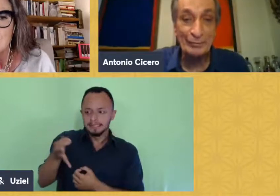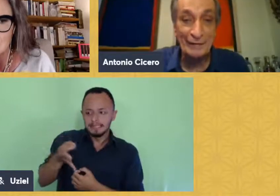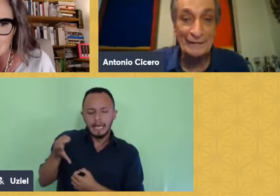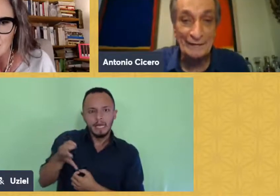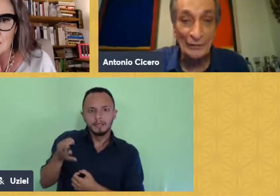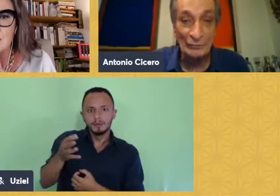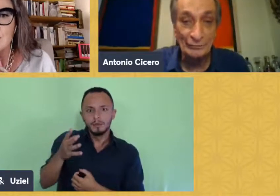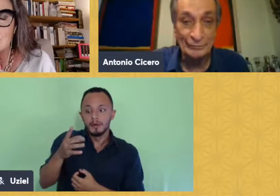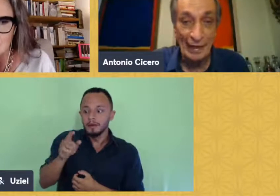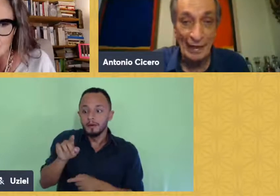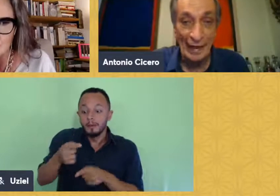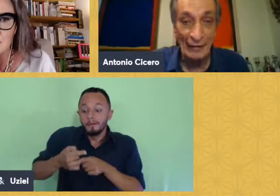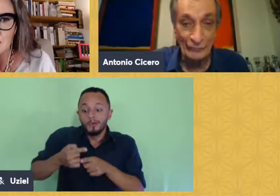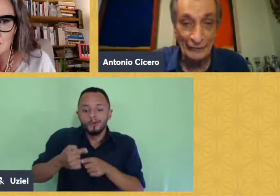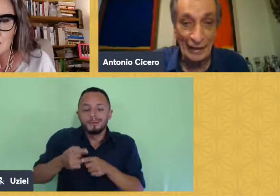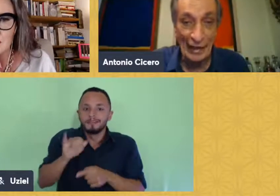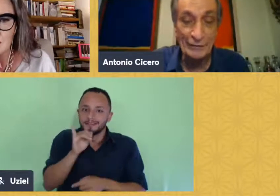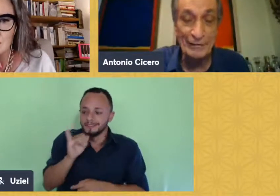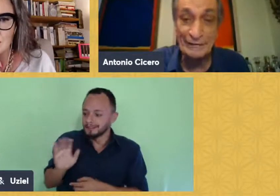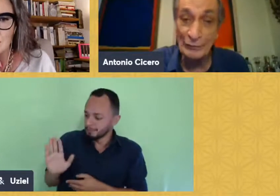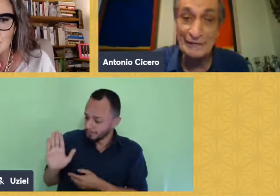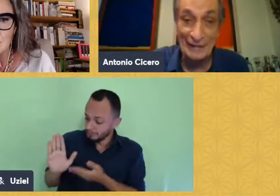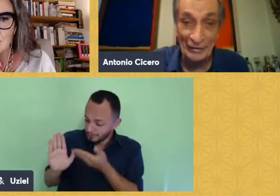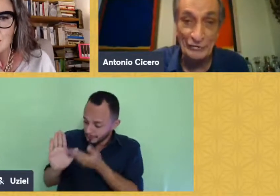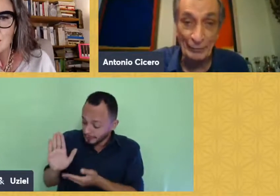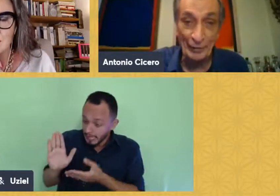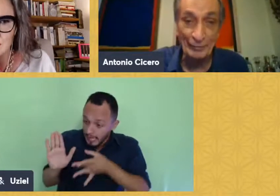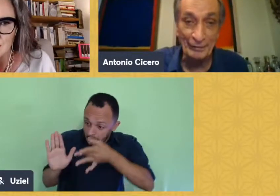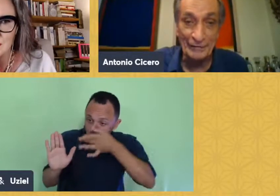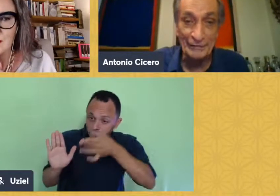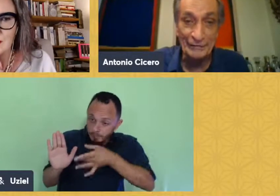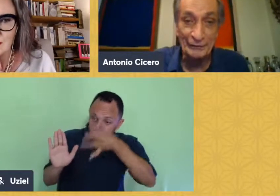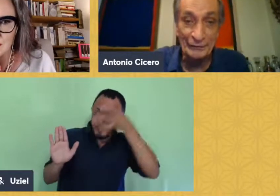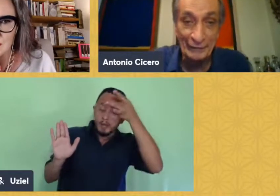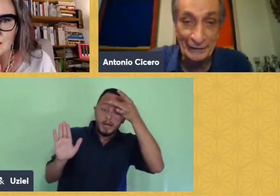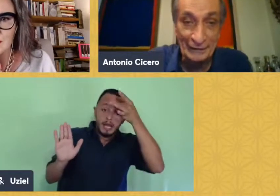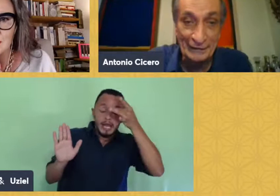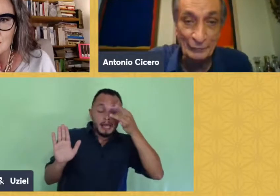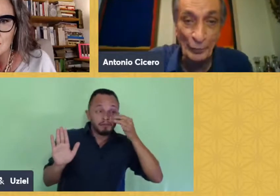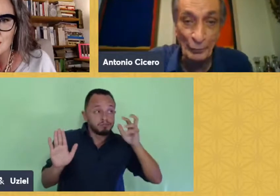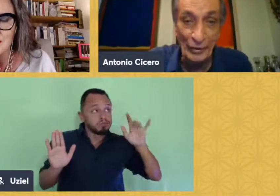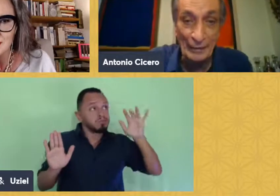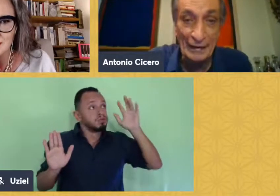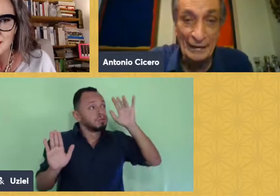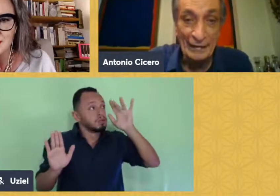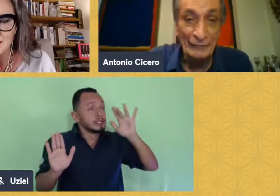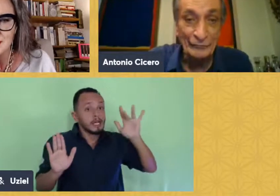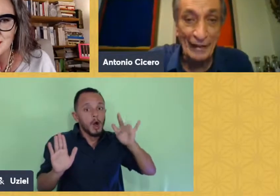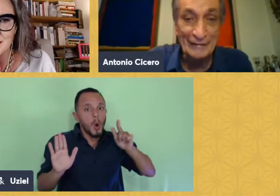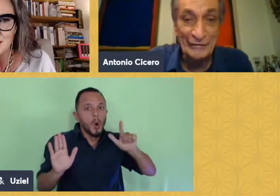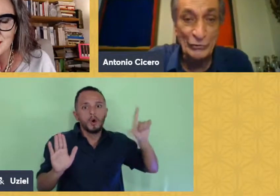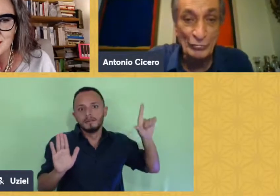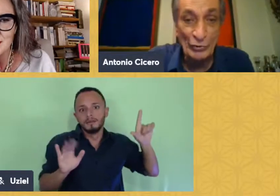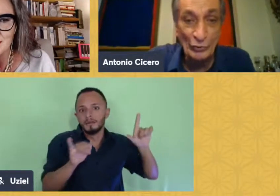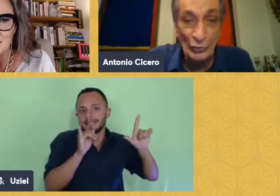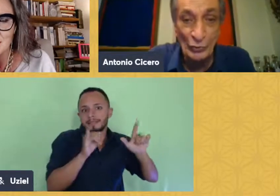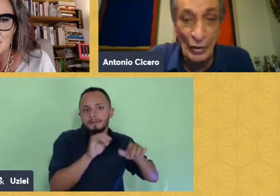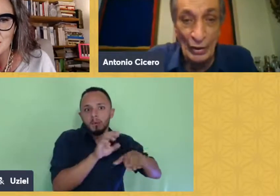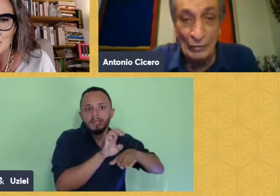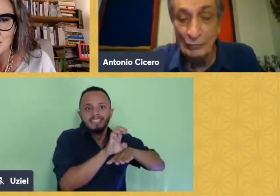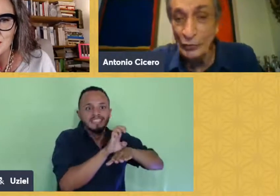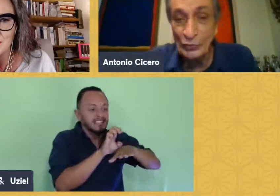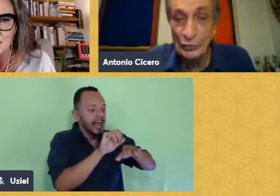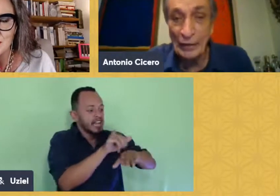outra dimensão à vida, a dimensão estética, propriamente dita. Na verdade, o poema faz isso